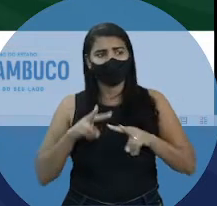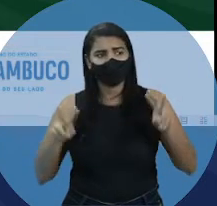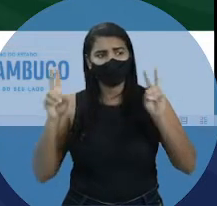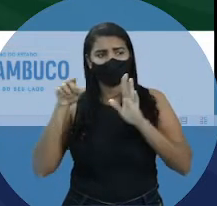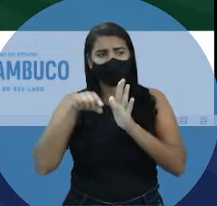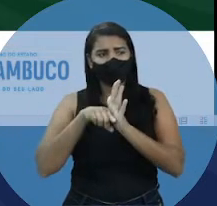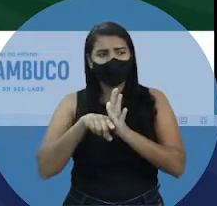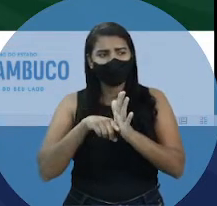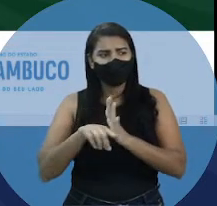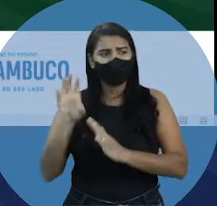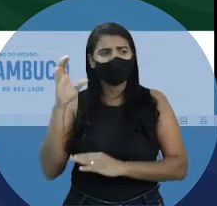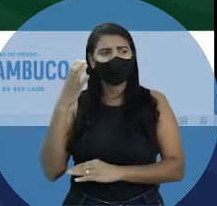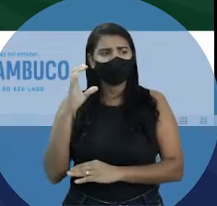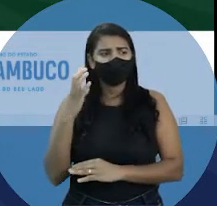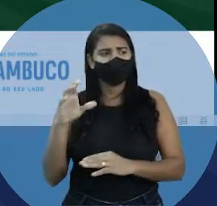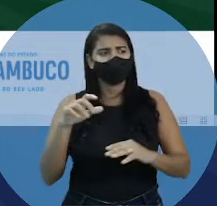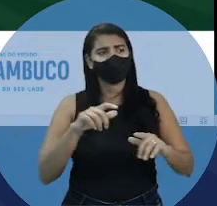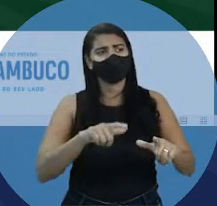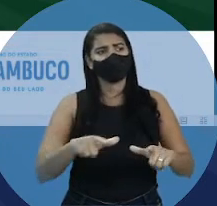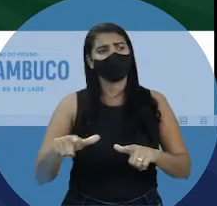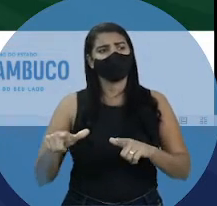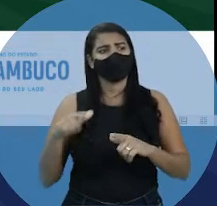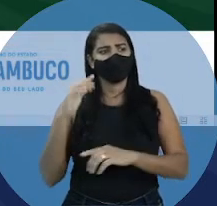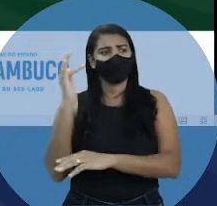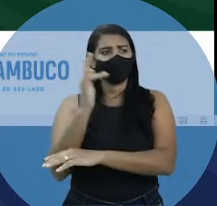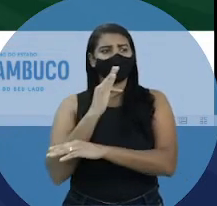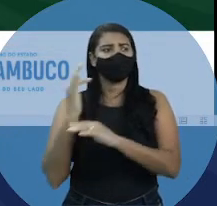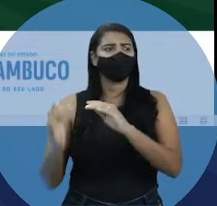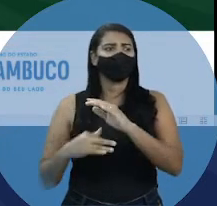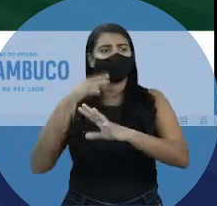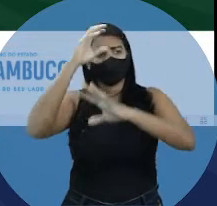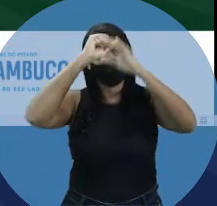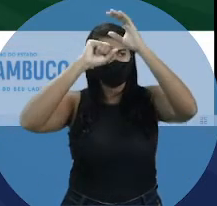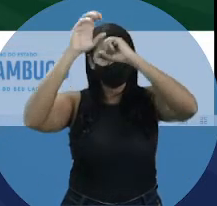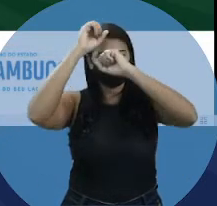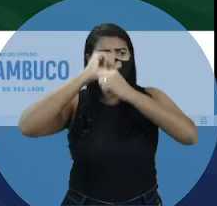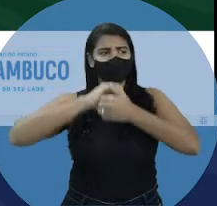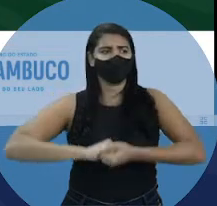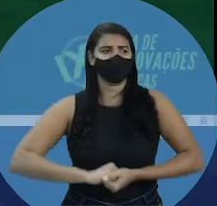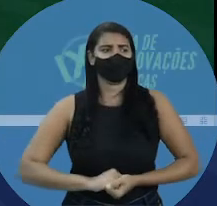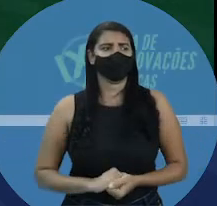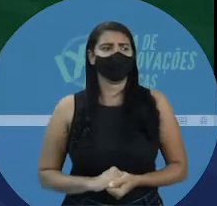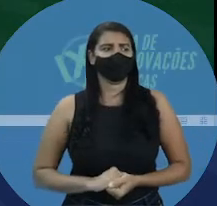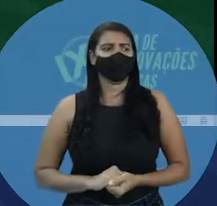investigativas em espaço formal e não formal de aprendizagem. Pode passar.